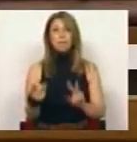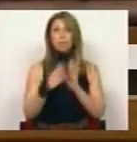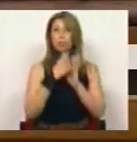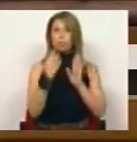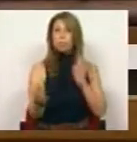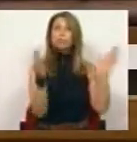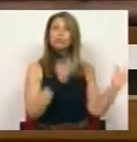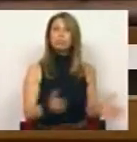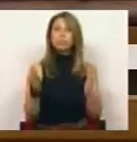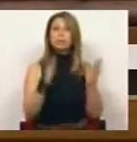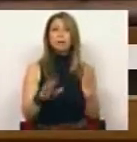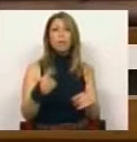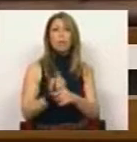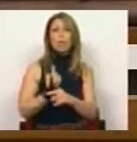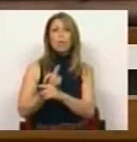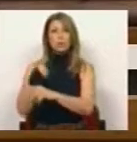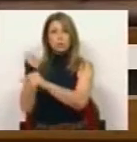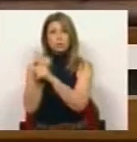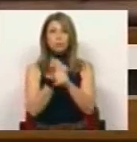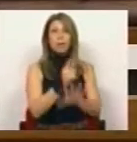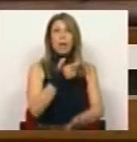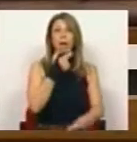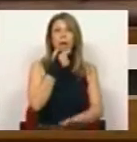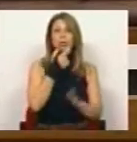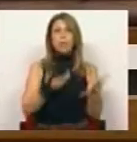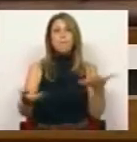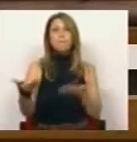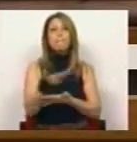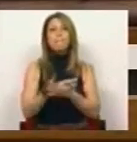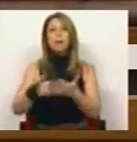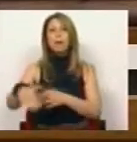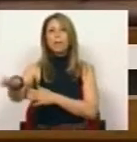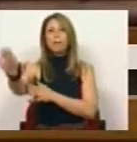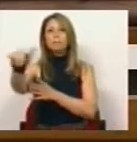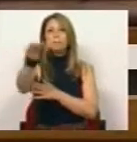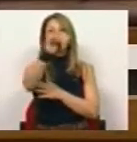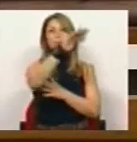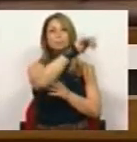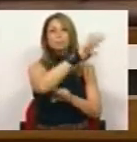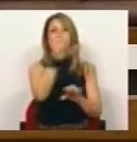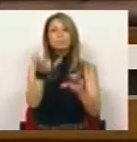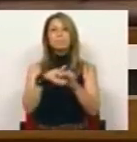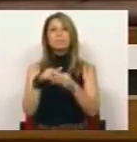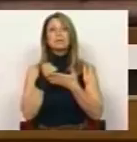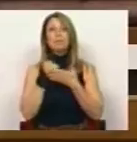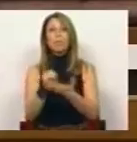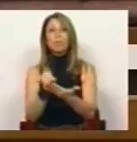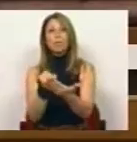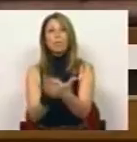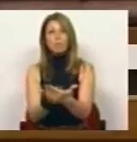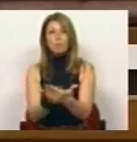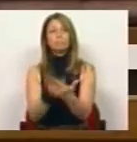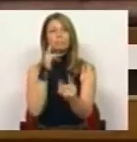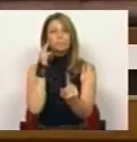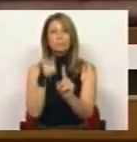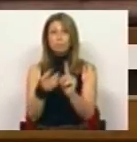de produção e de consumo sem que o mercado seja chamado a dar um contributo significativo para o efeito.